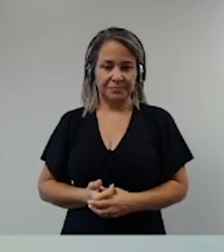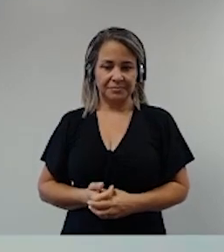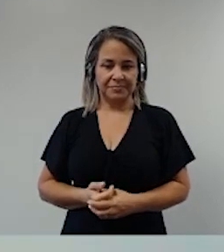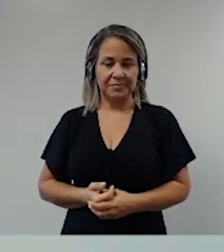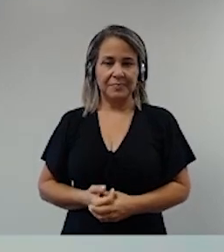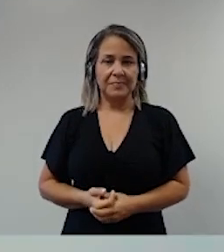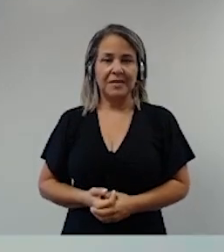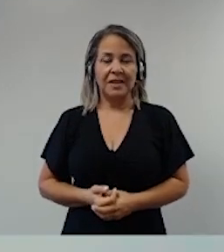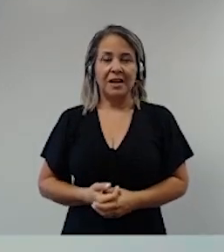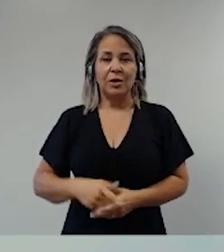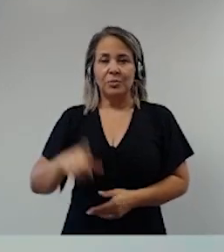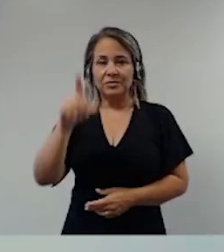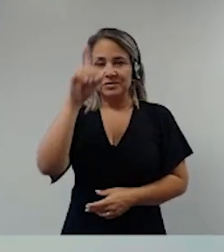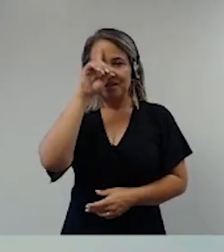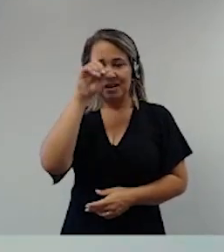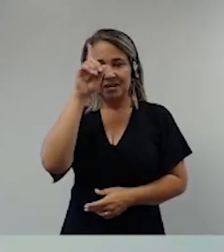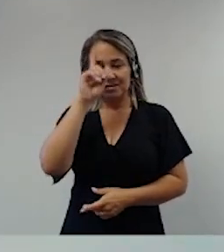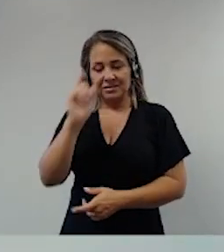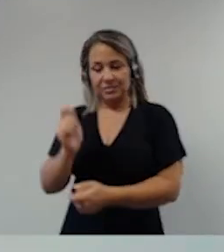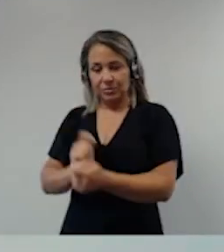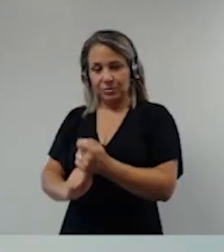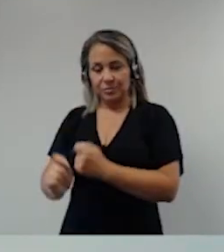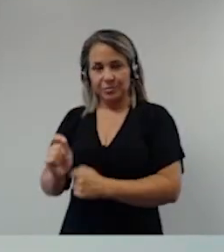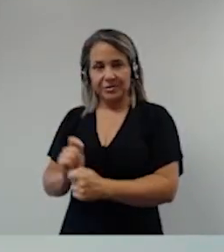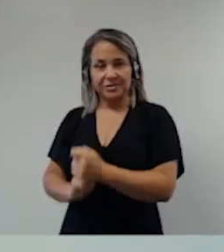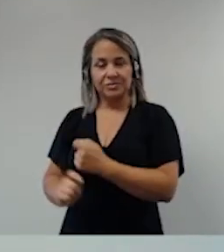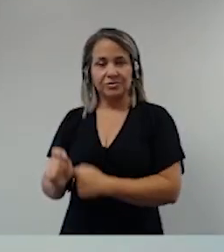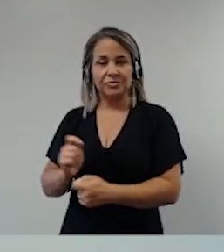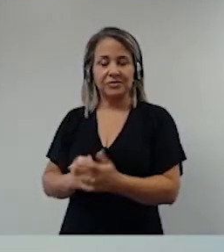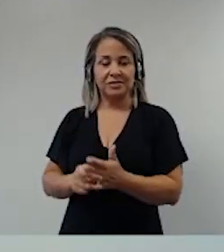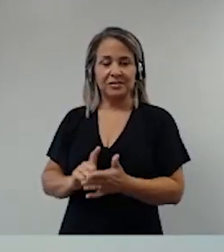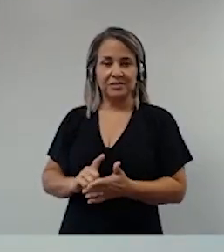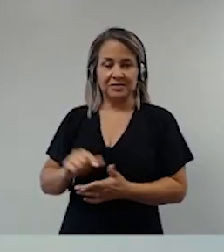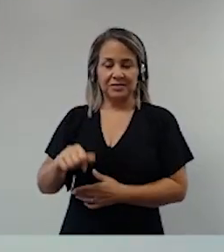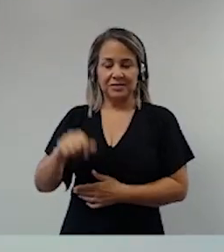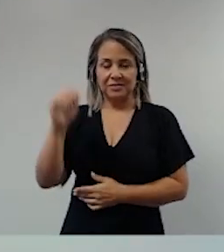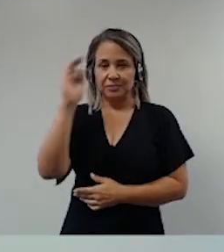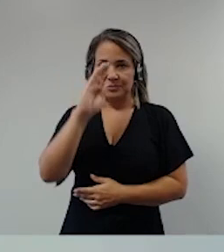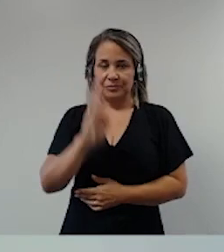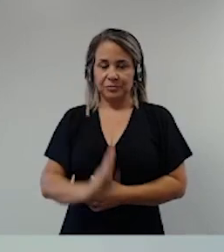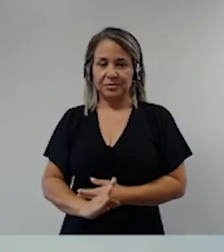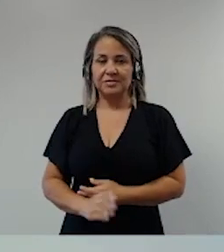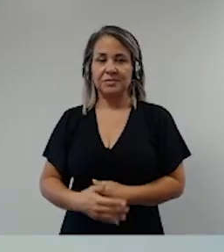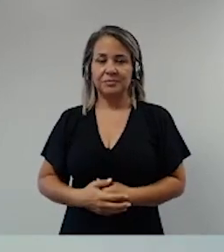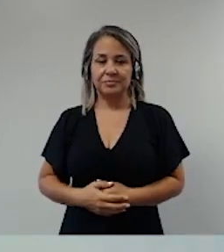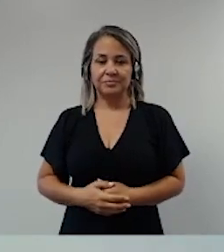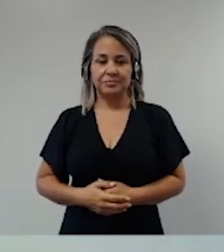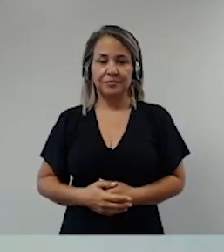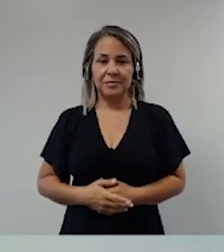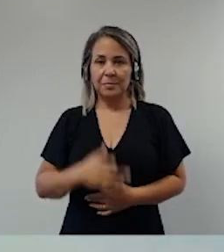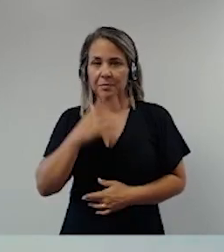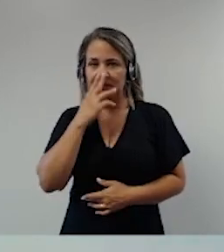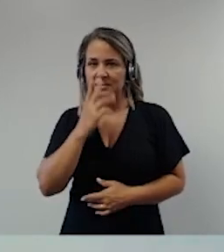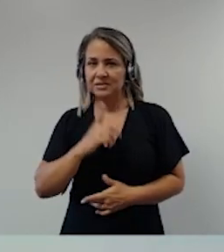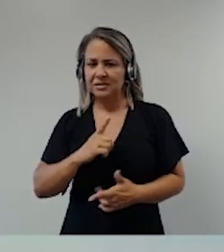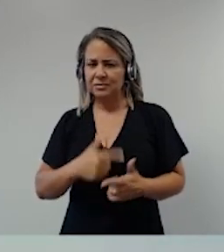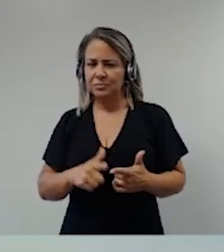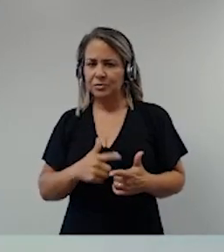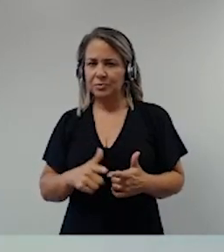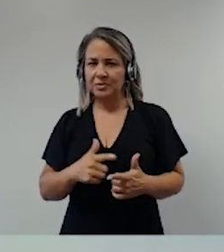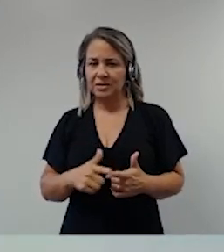advogadas corporativas muito importantes do país. Acho que ela está com um probleminha na